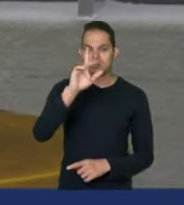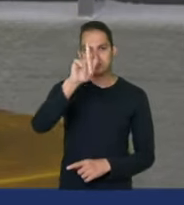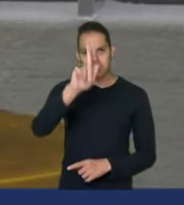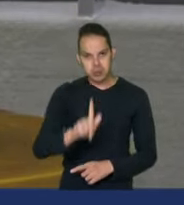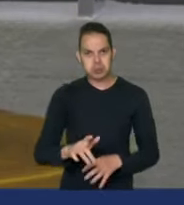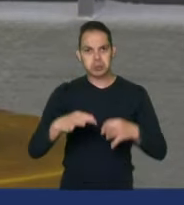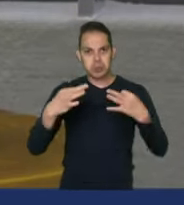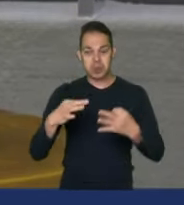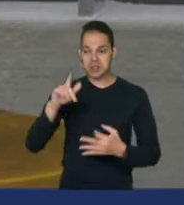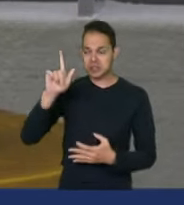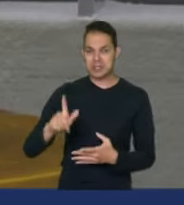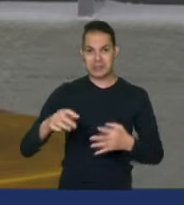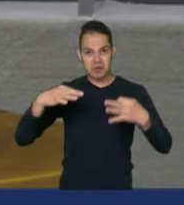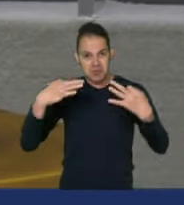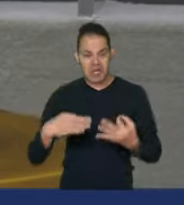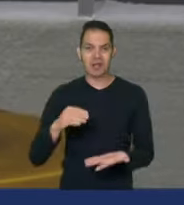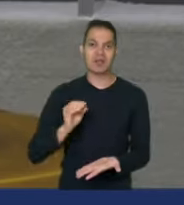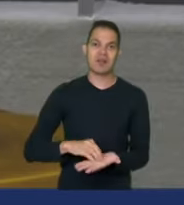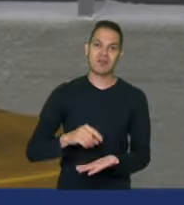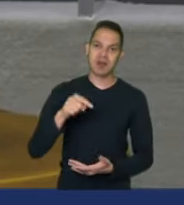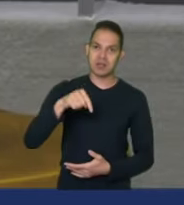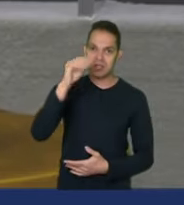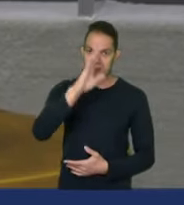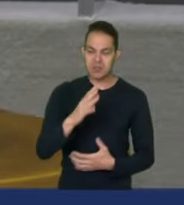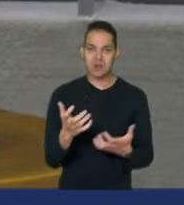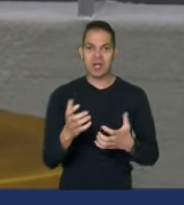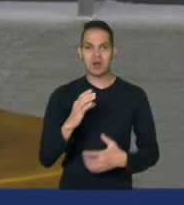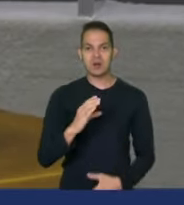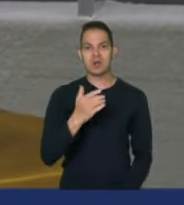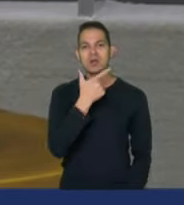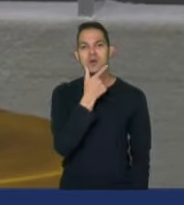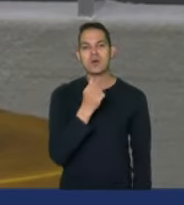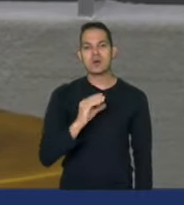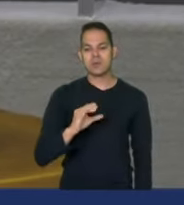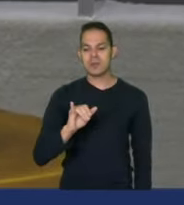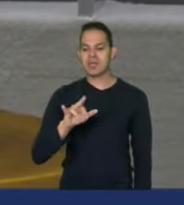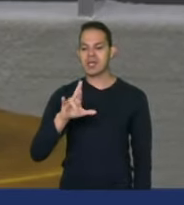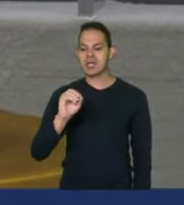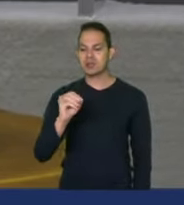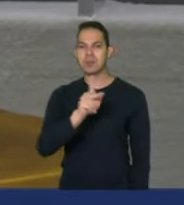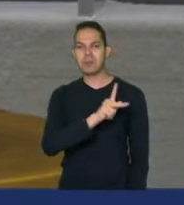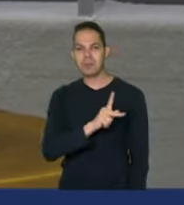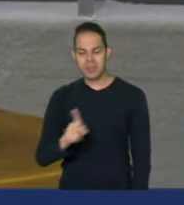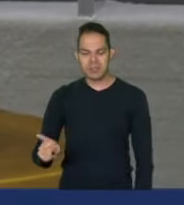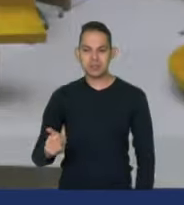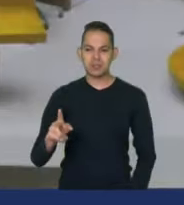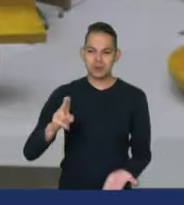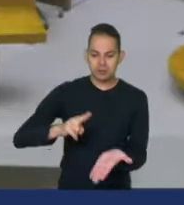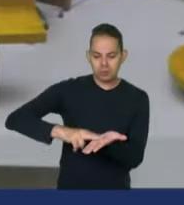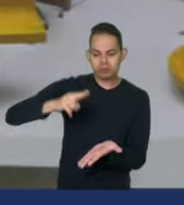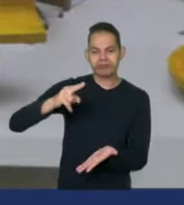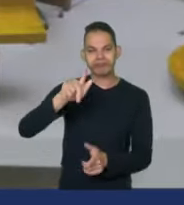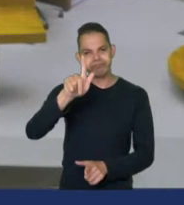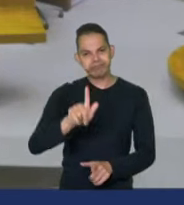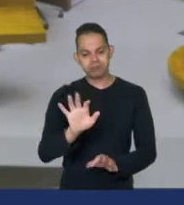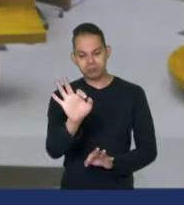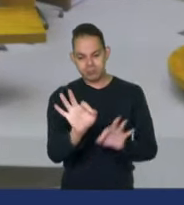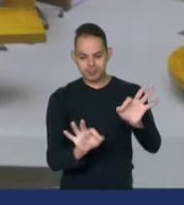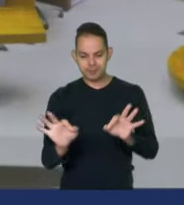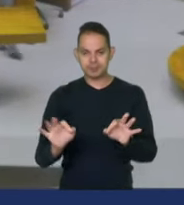gestão para esse país. Espero que o Ciro Gomes possa assumir para fazer gestão. Obrigado, deputado Pompeu.